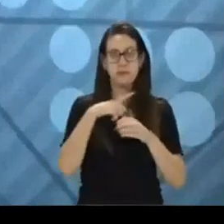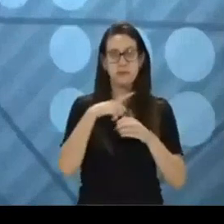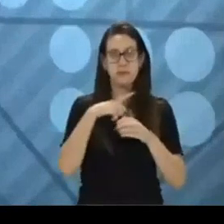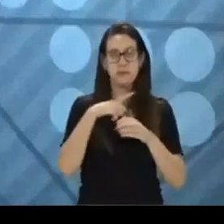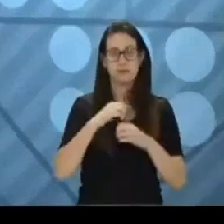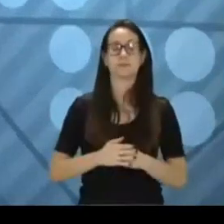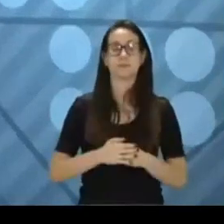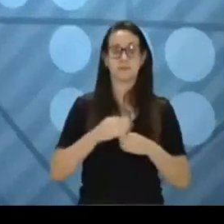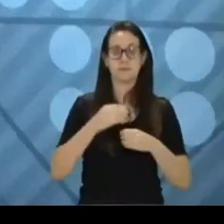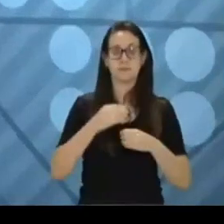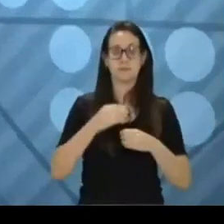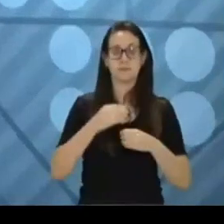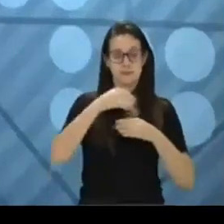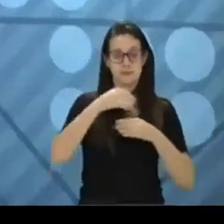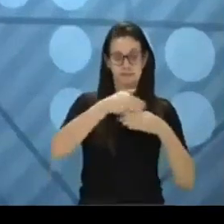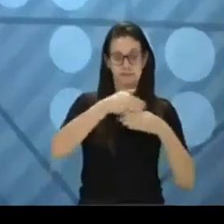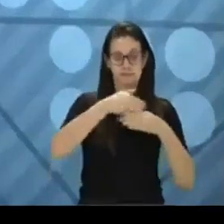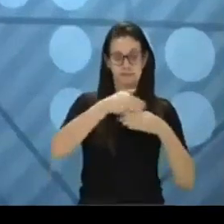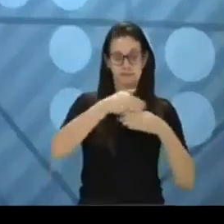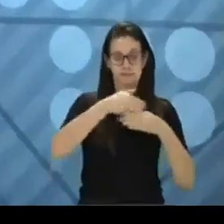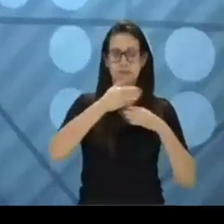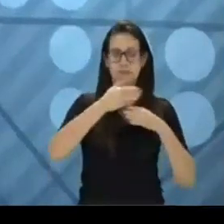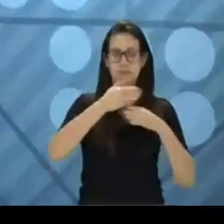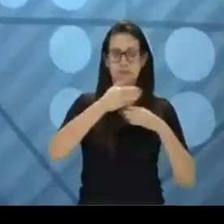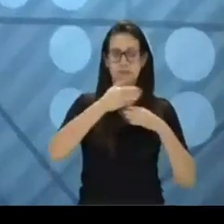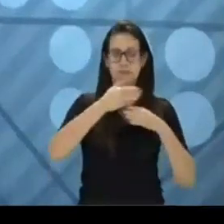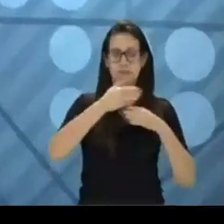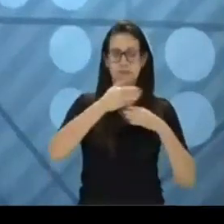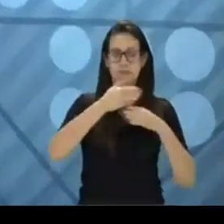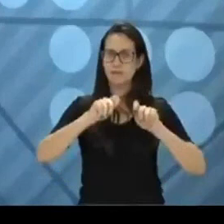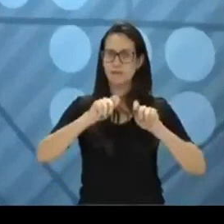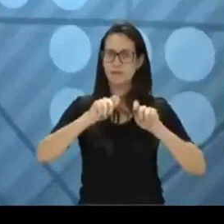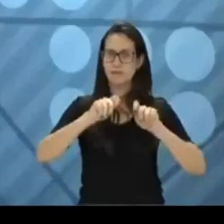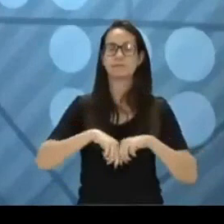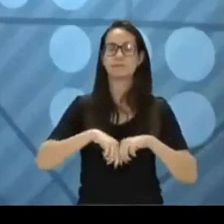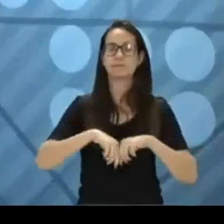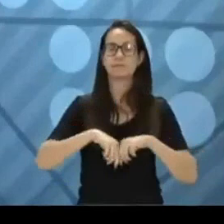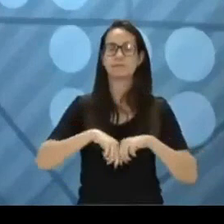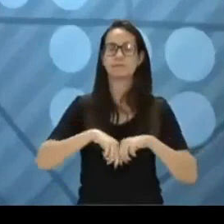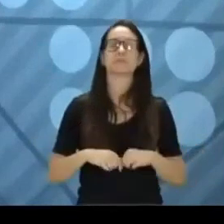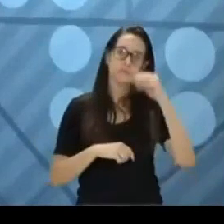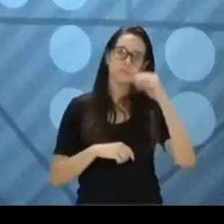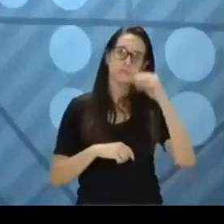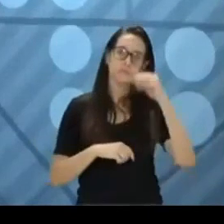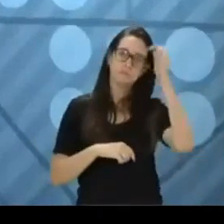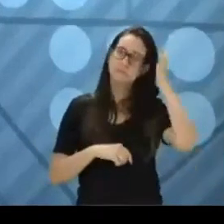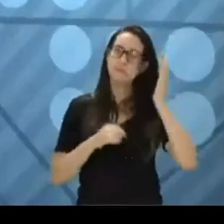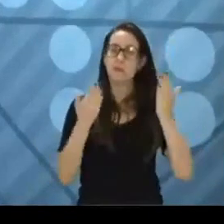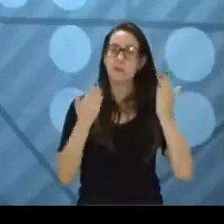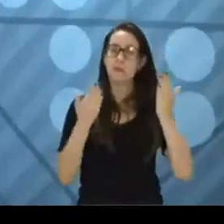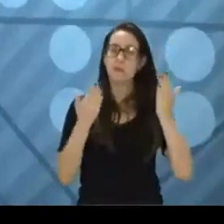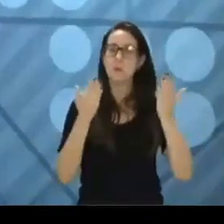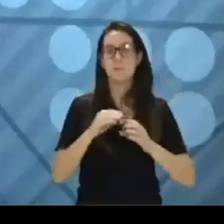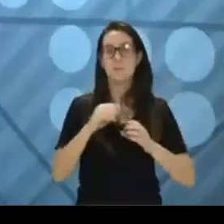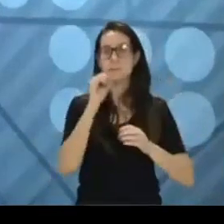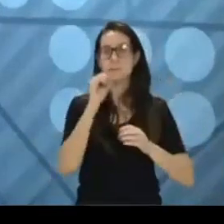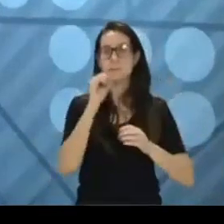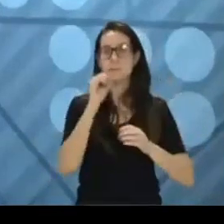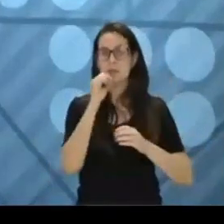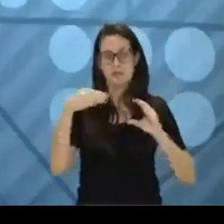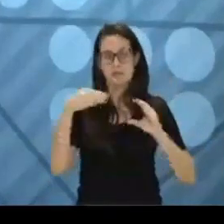a impregnação dessa parede celular de forma diferente do que se fosse uma gram-negativa. E quando nós comparamos com a parede celular,